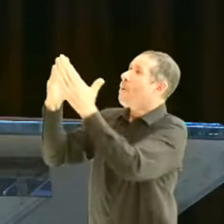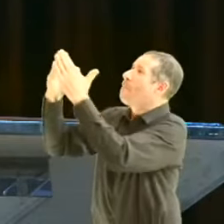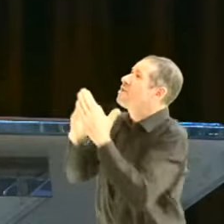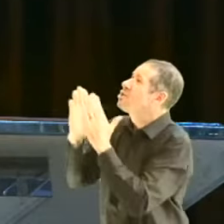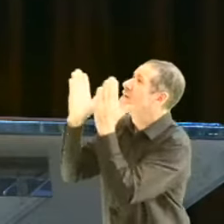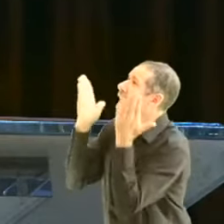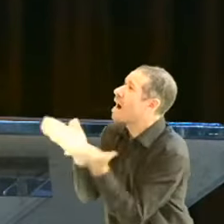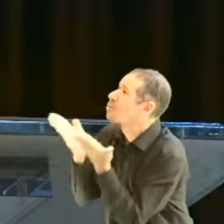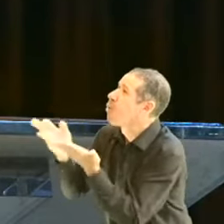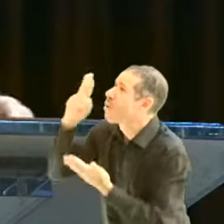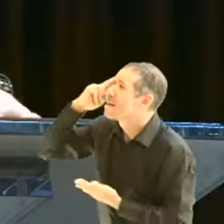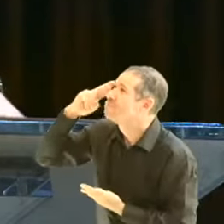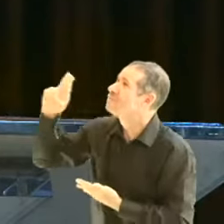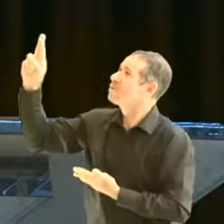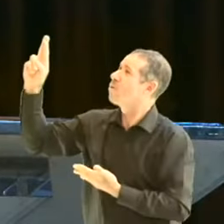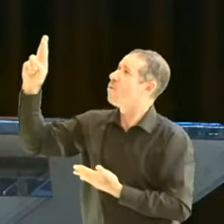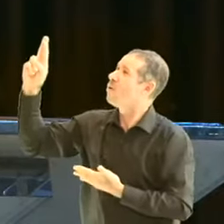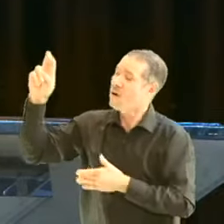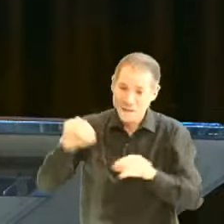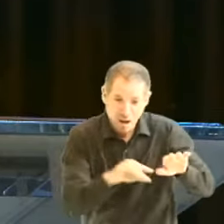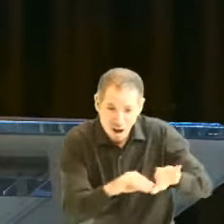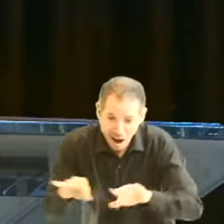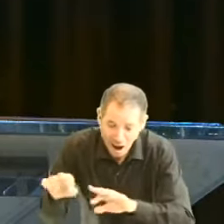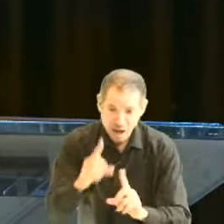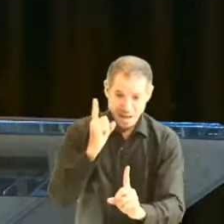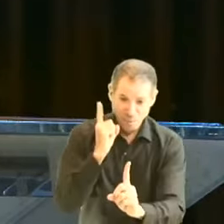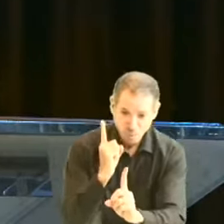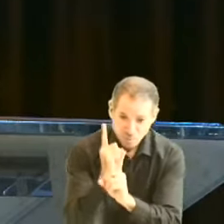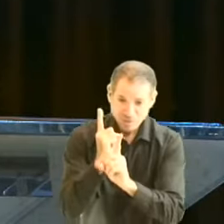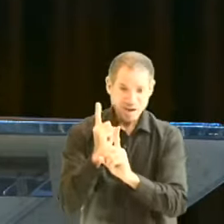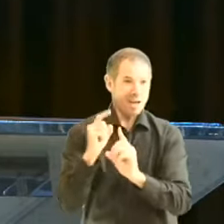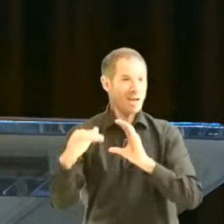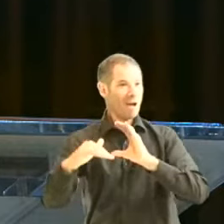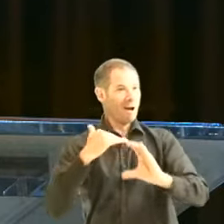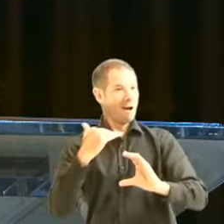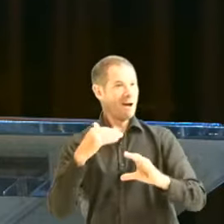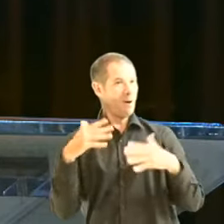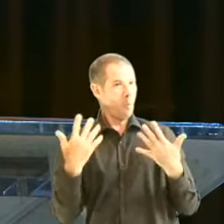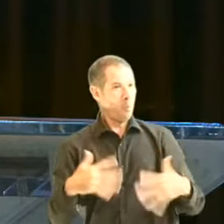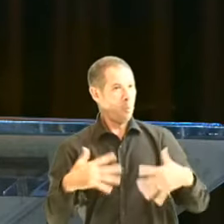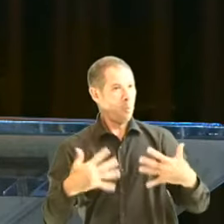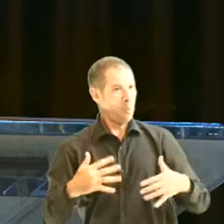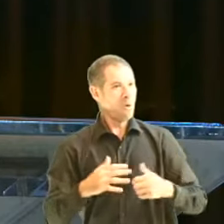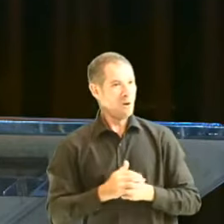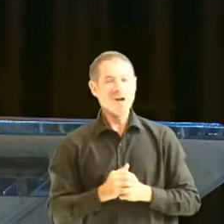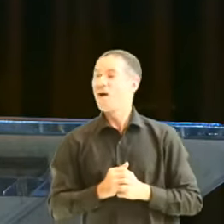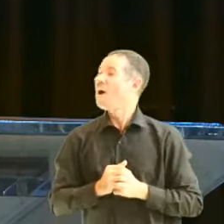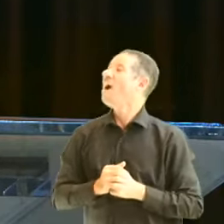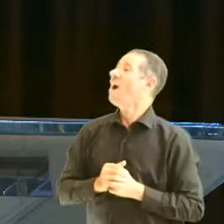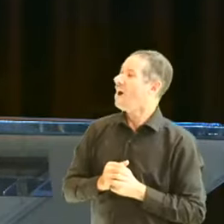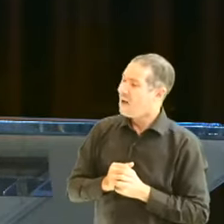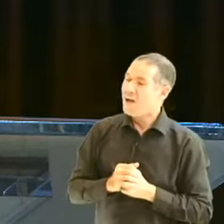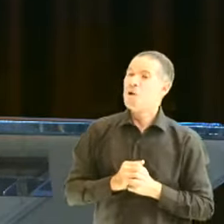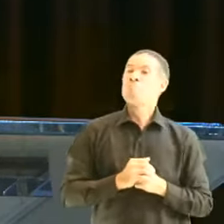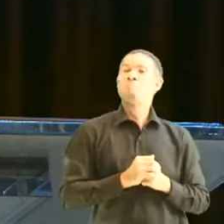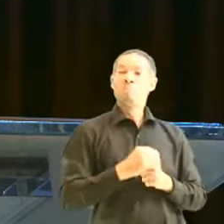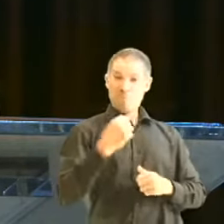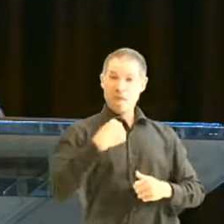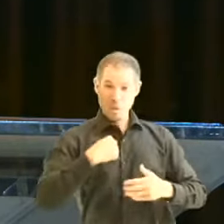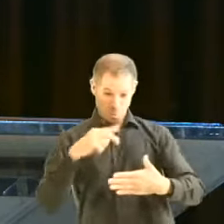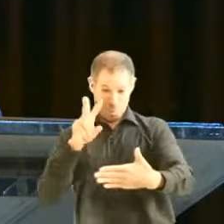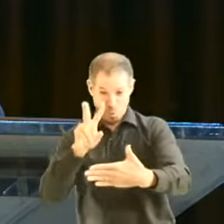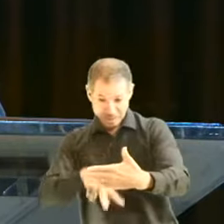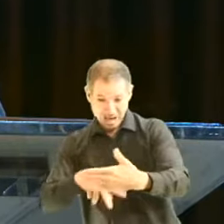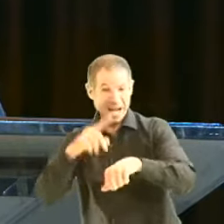agora para o Senhor. Estavam lá escritas, naqueles versículos que ele citou. E aí, eu fui olhar